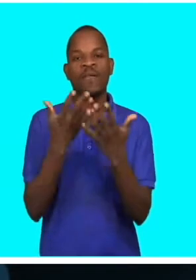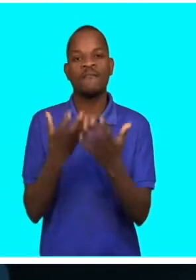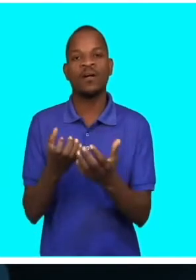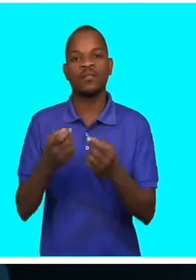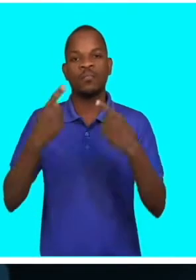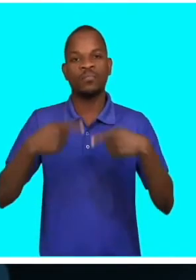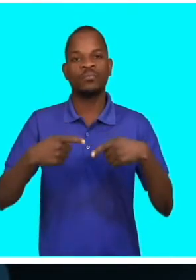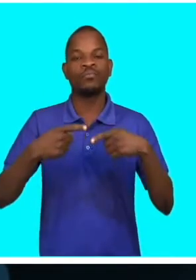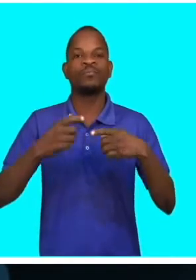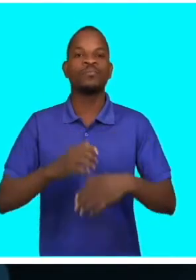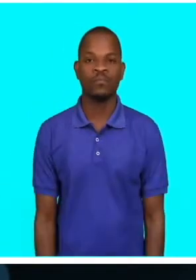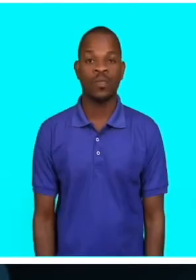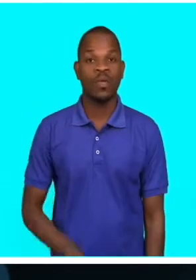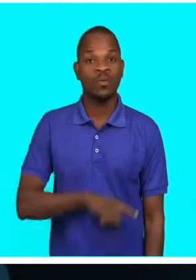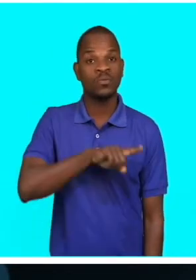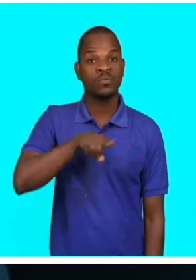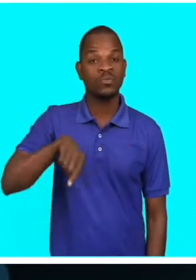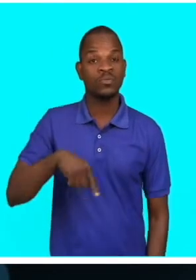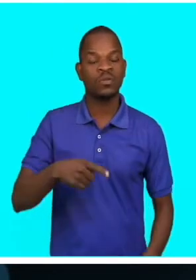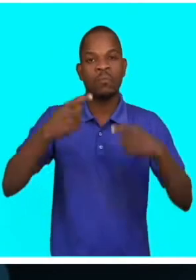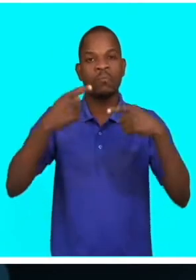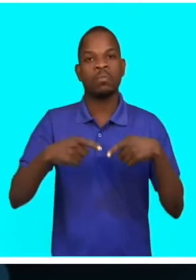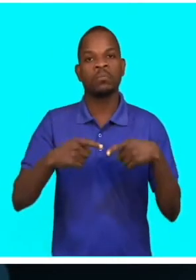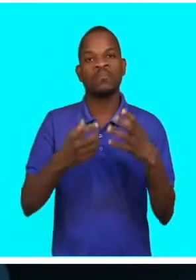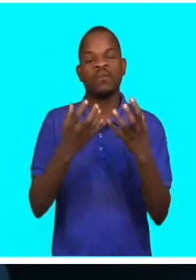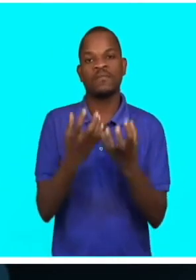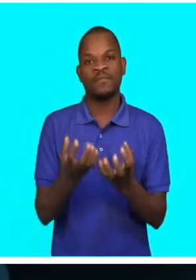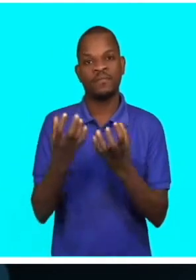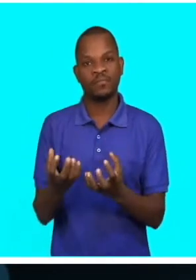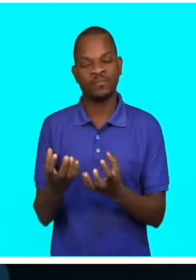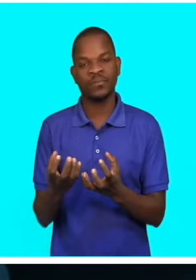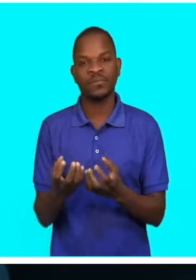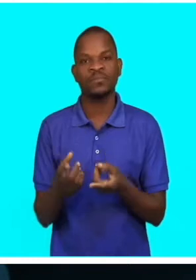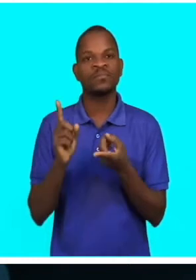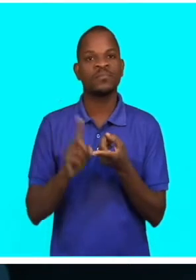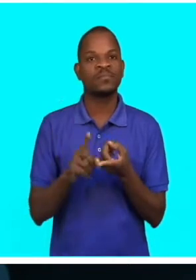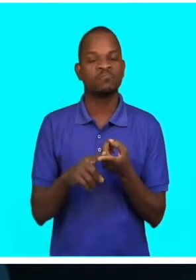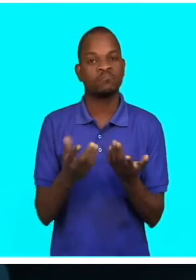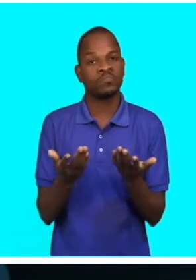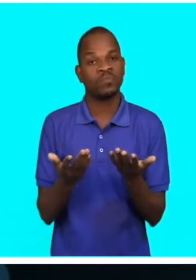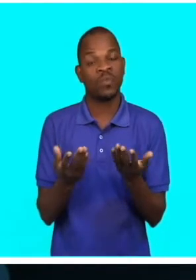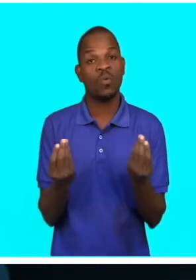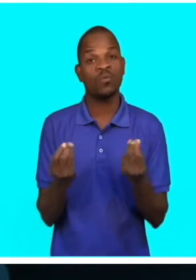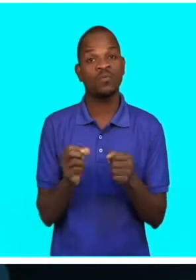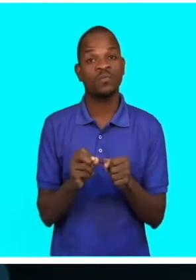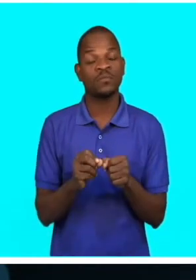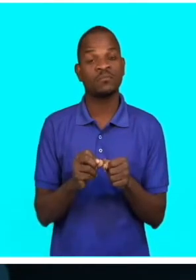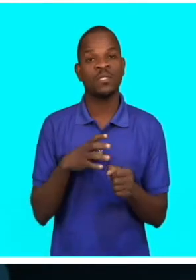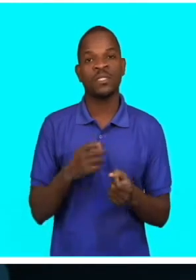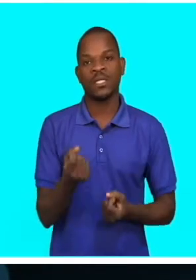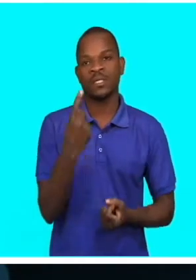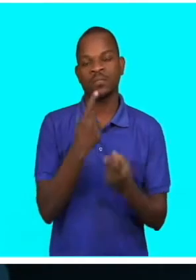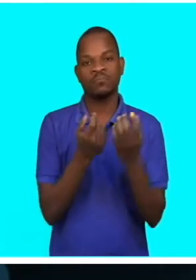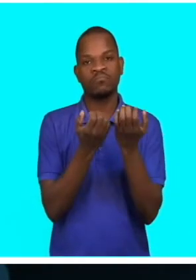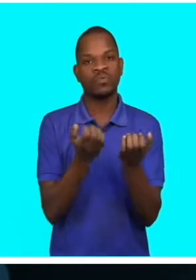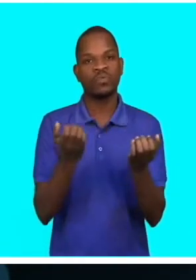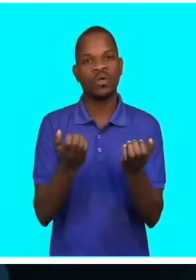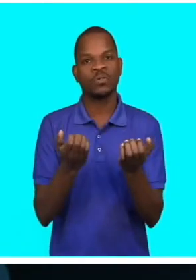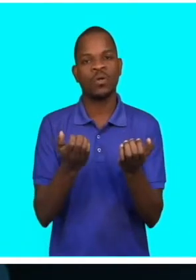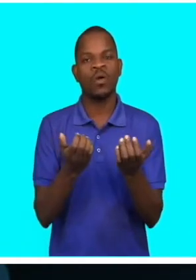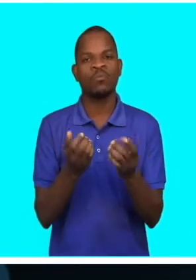falta de competições. Não temos tido entrecâmbios e pronto, temos aquelas crianças que